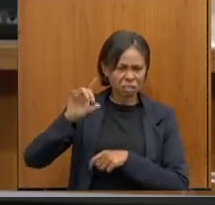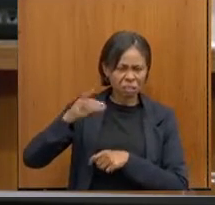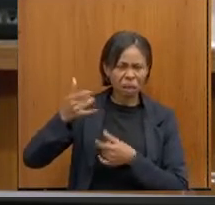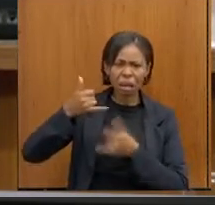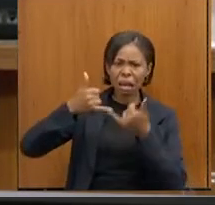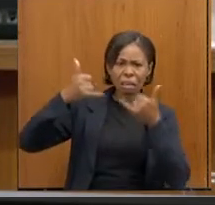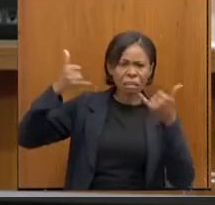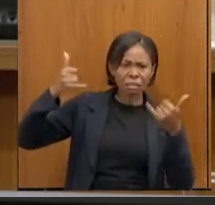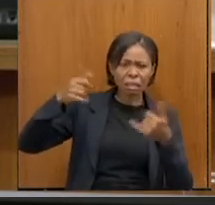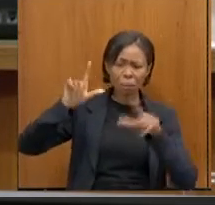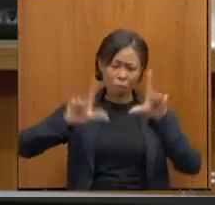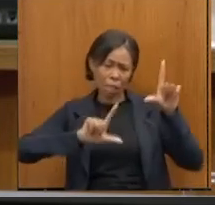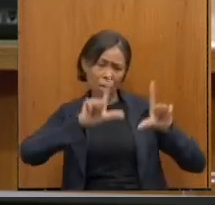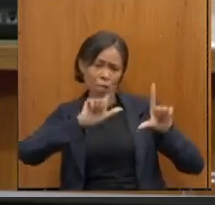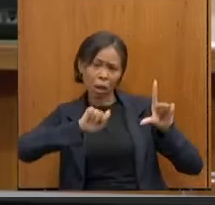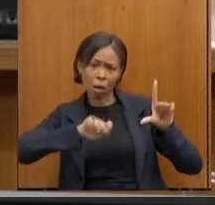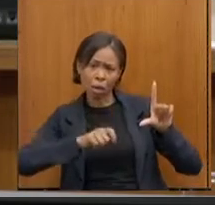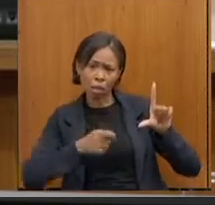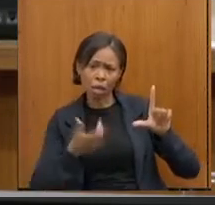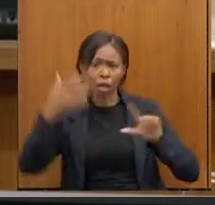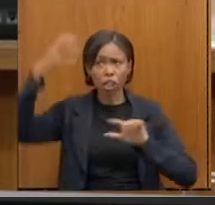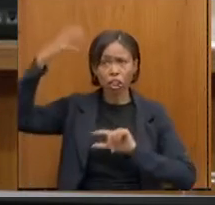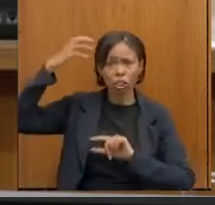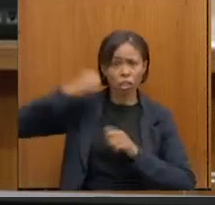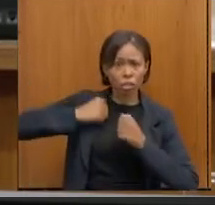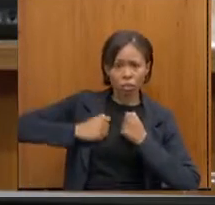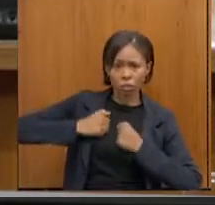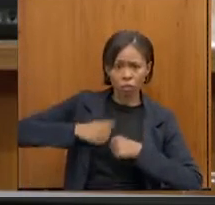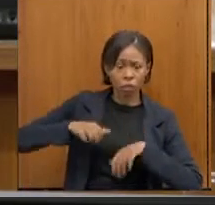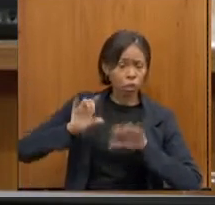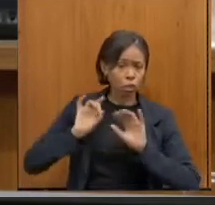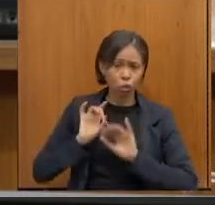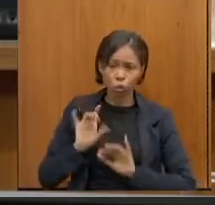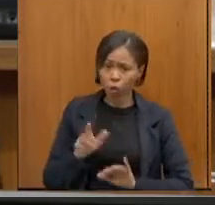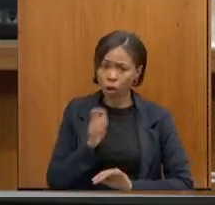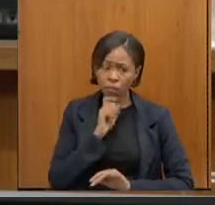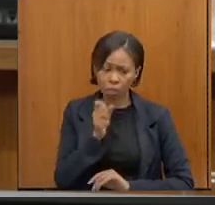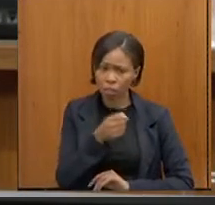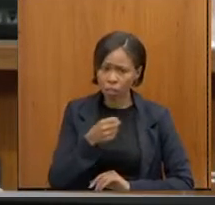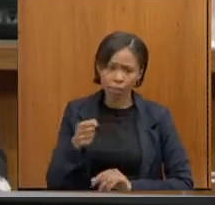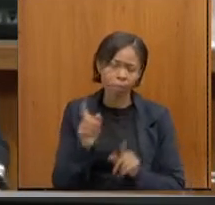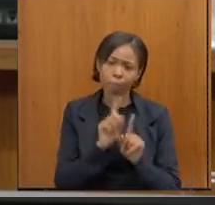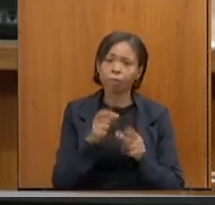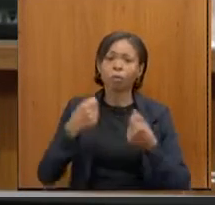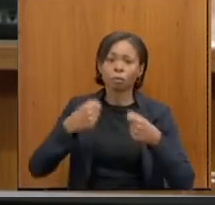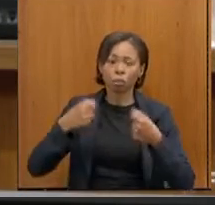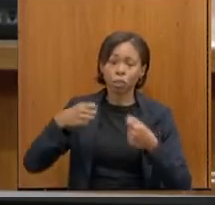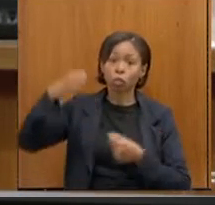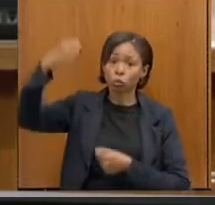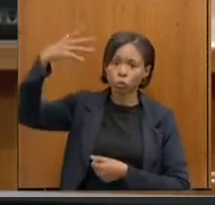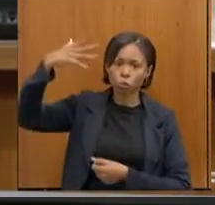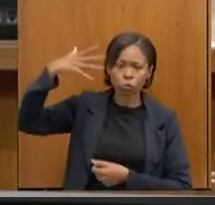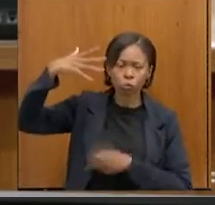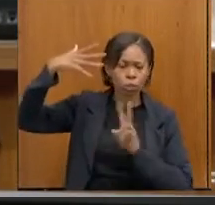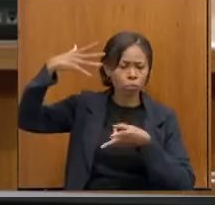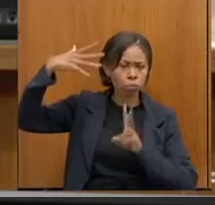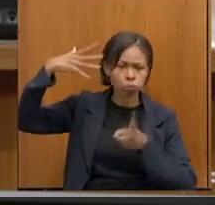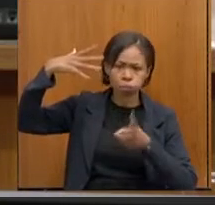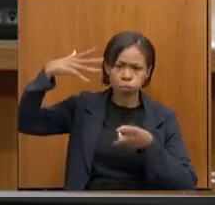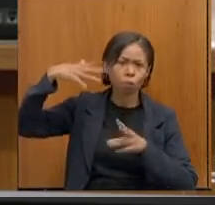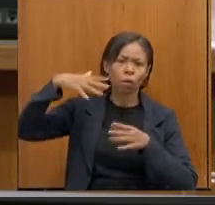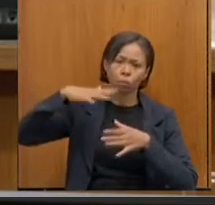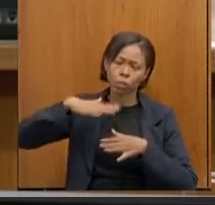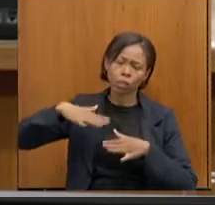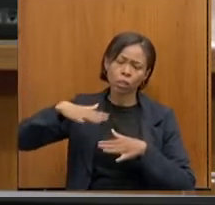a geladeira e o chuveiro ele precisa de energia para produzir para ter estabilidade para ter pivô central